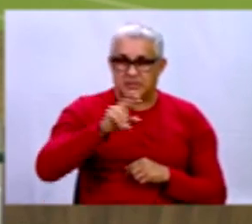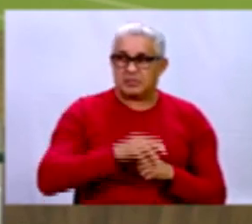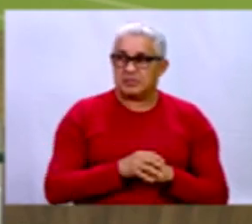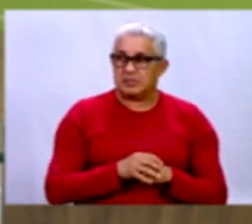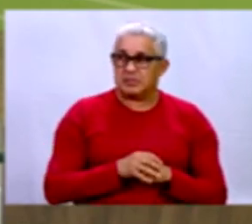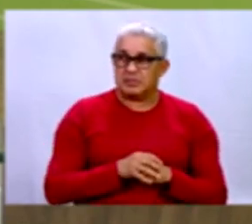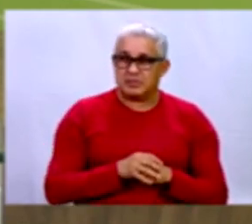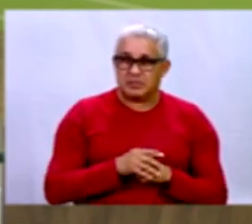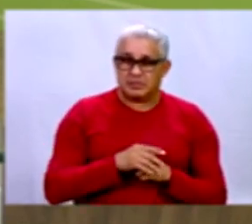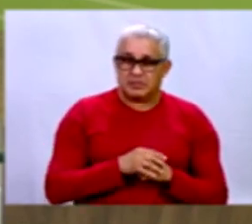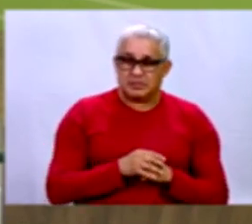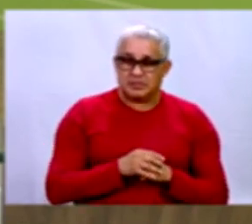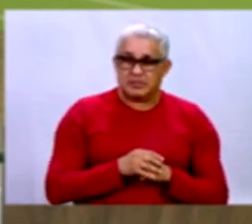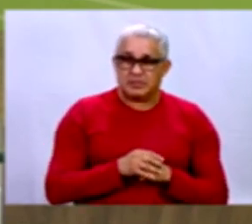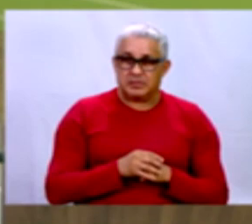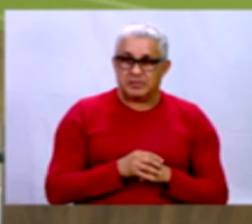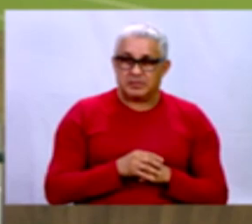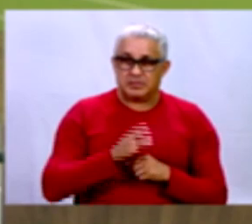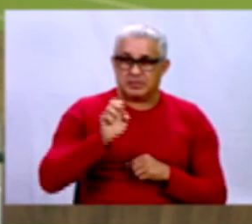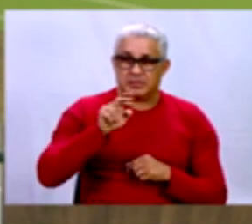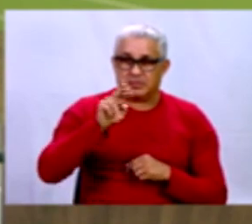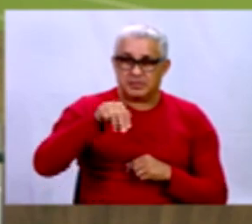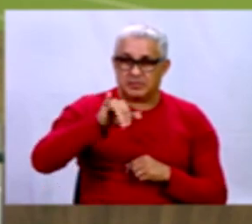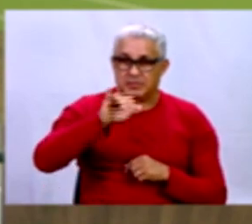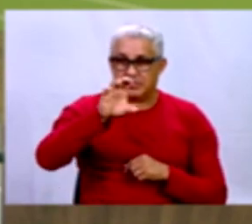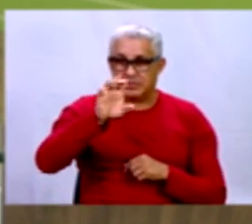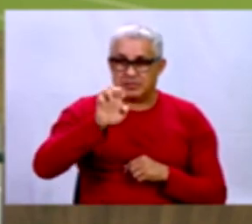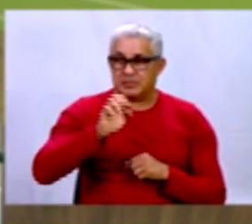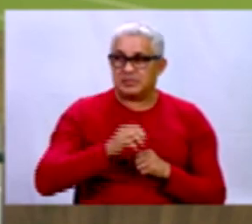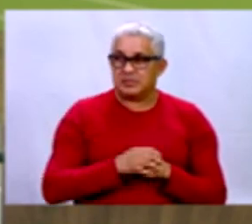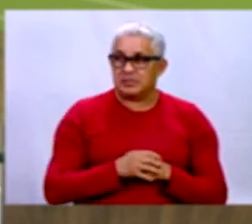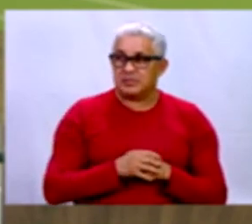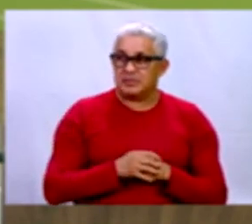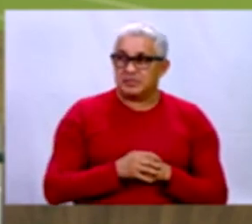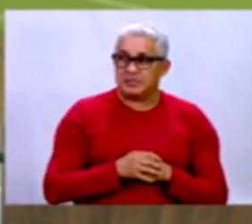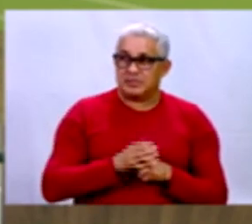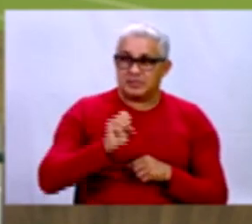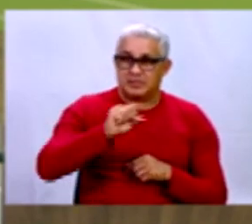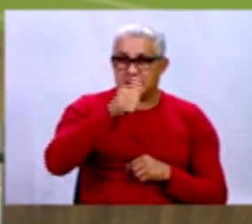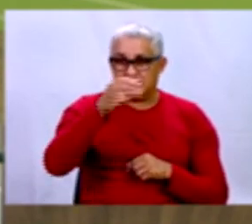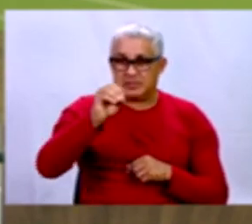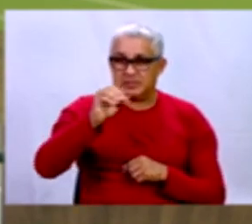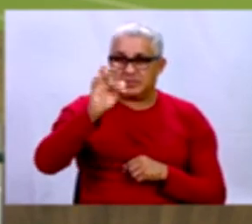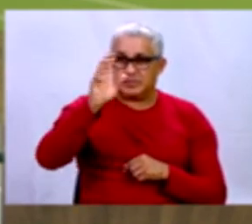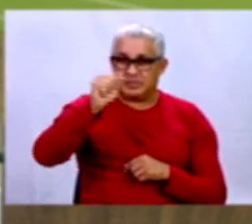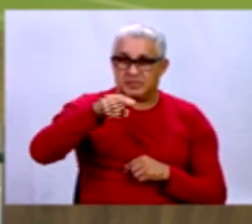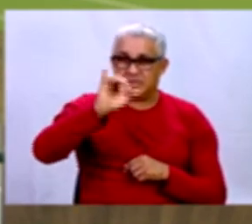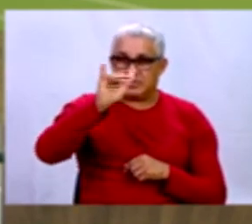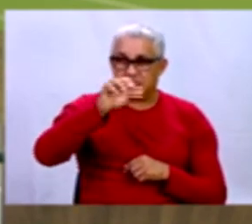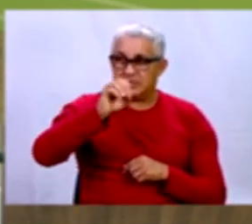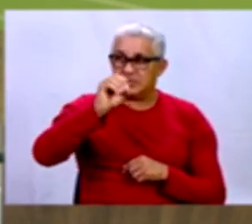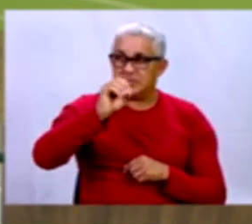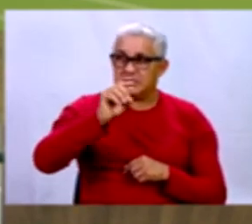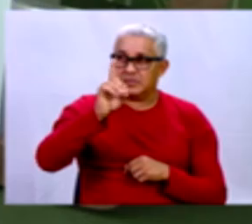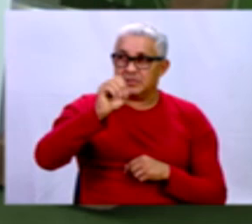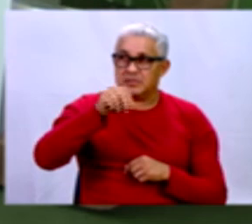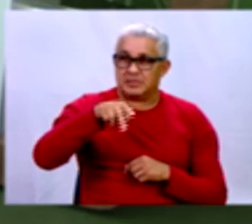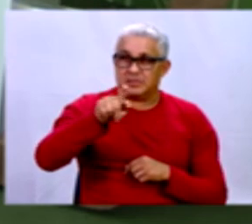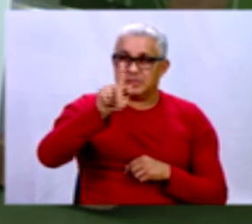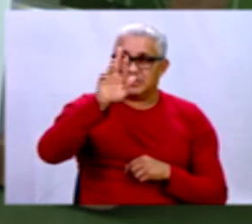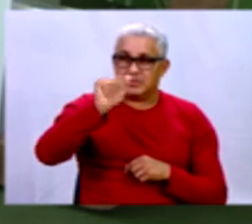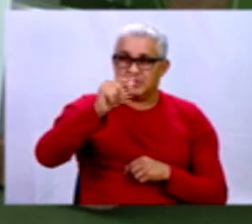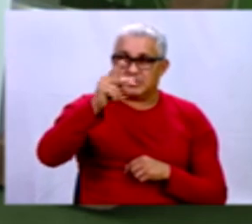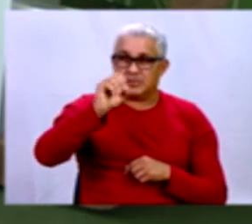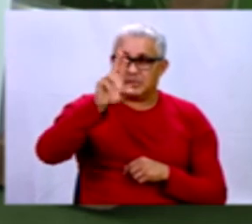Fugiu o nome agora. A Eunice de São Francisco do Guaporé. Ok, pessoal.